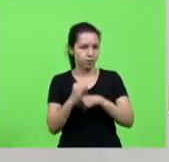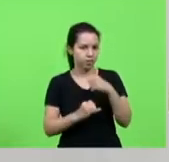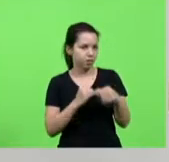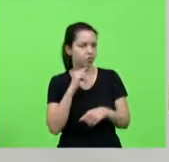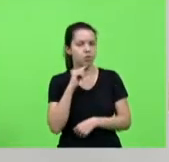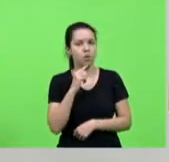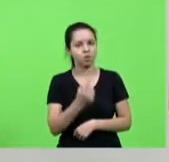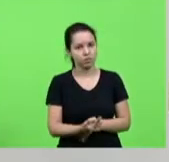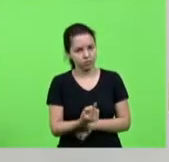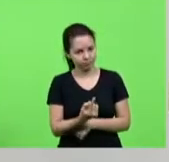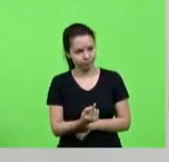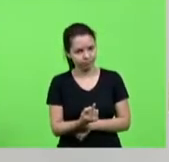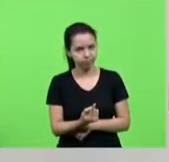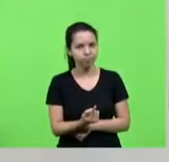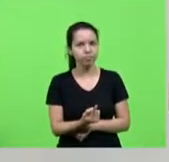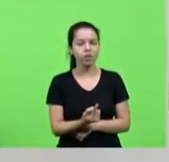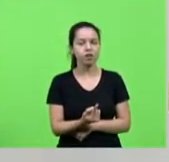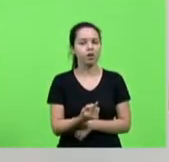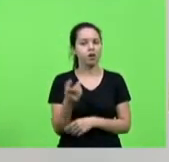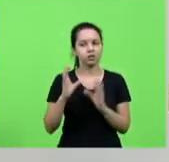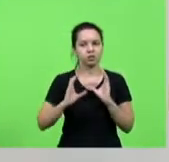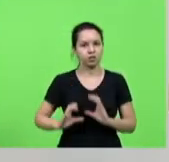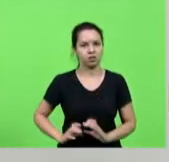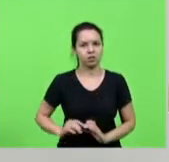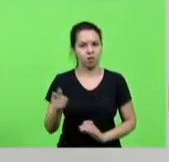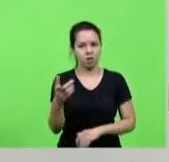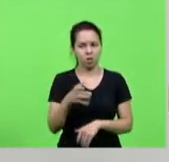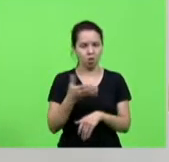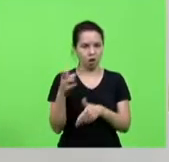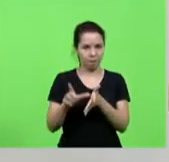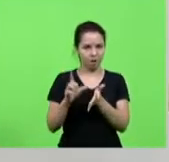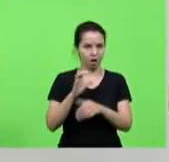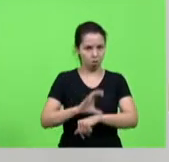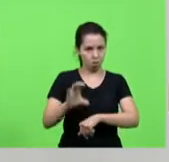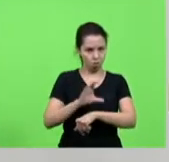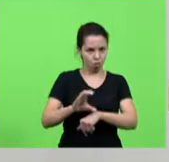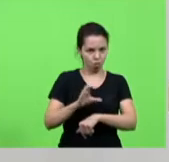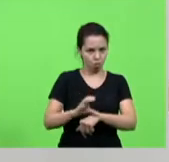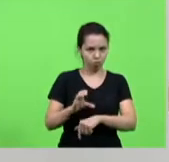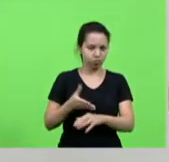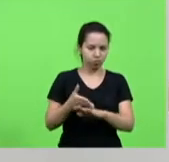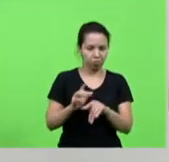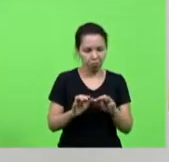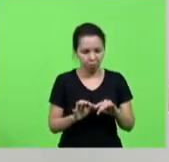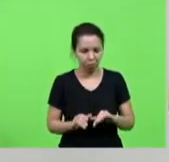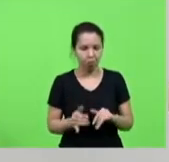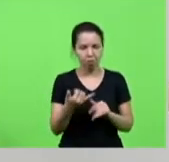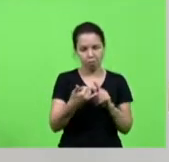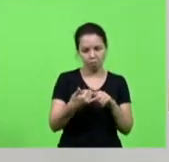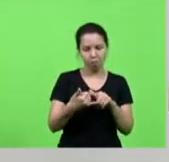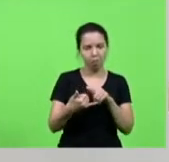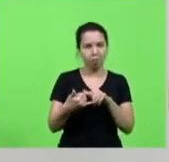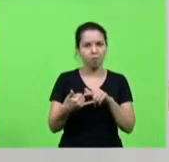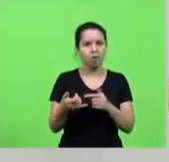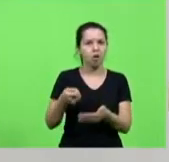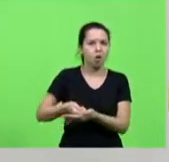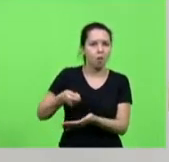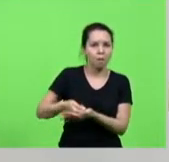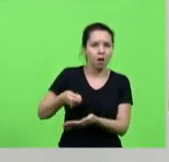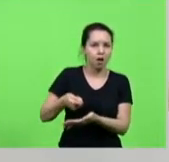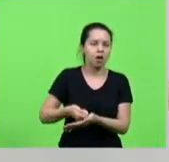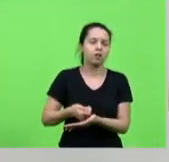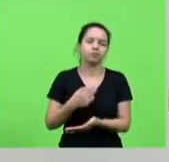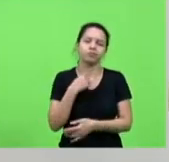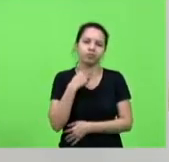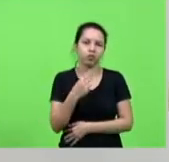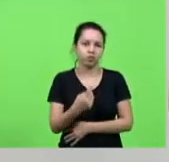né? O cidadão ele não recebeu um curso para isso, aí para poder trabalhar dessa forma, para poder cobrar o seu prestador de serviço. Não